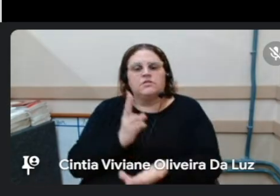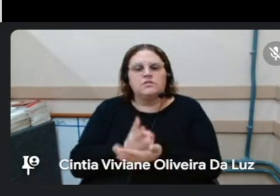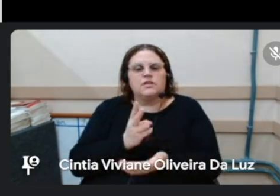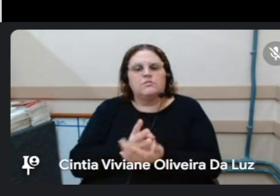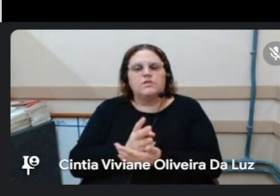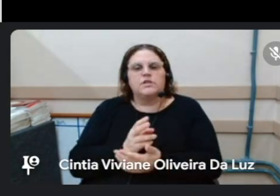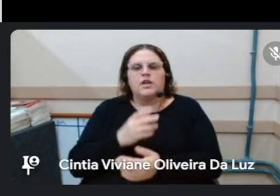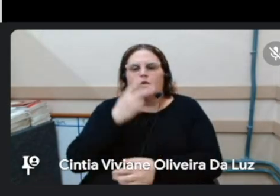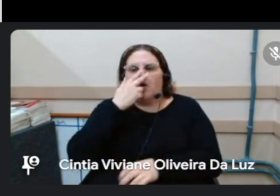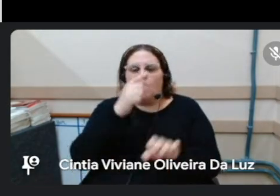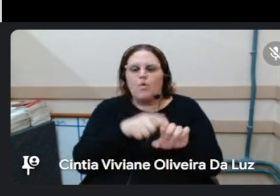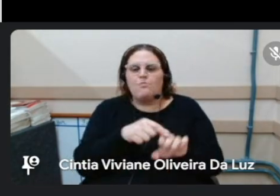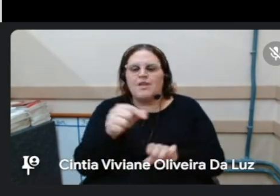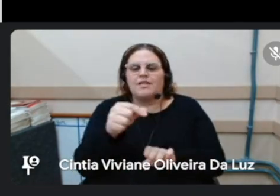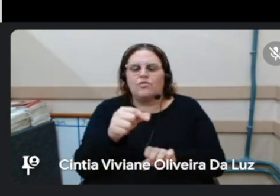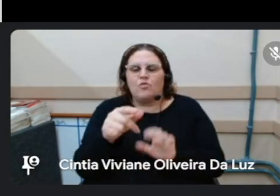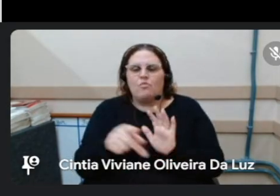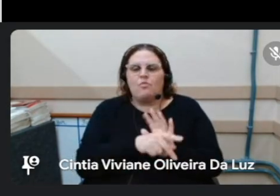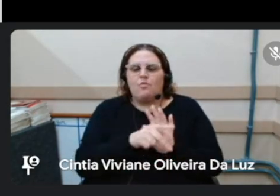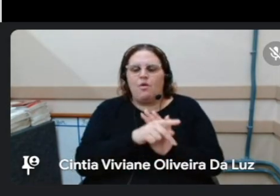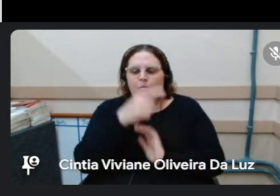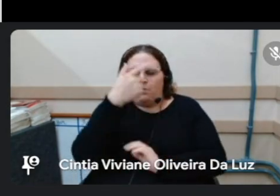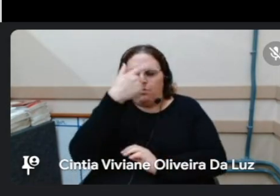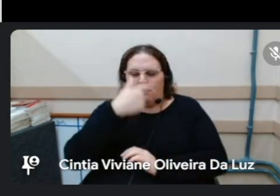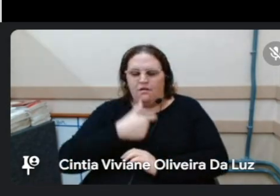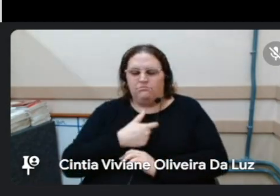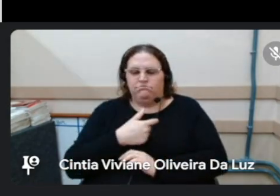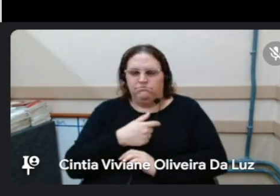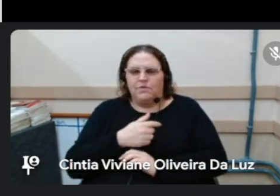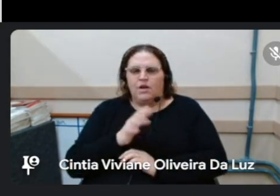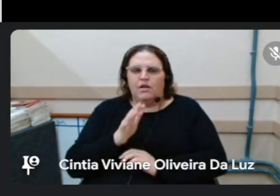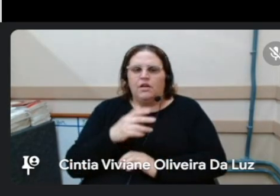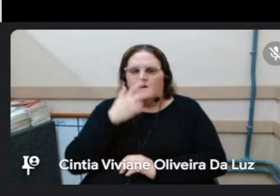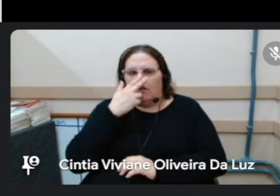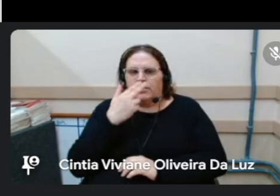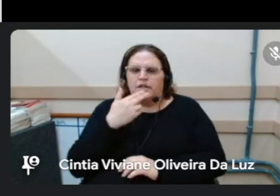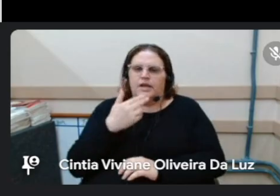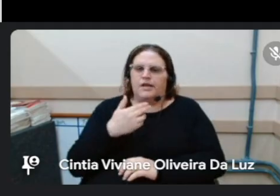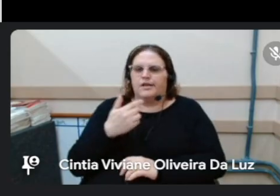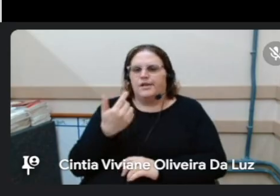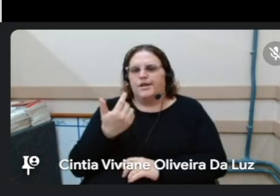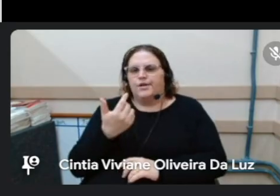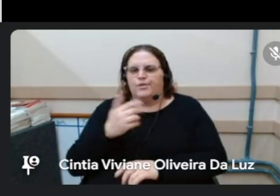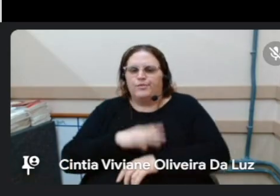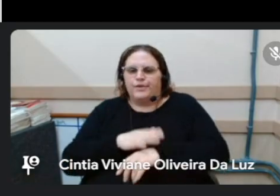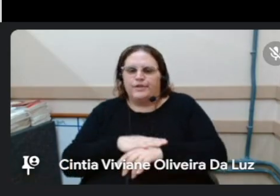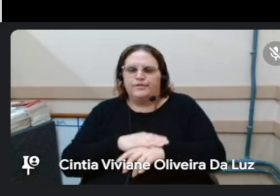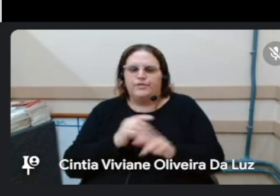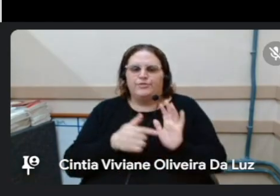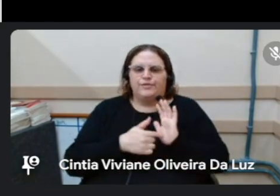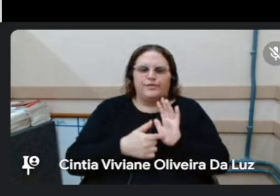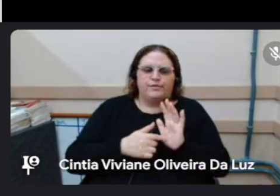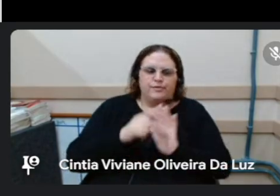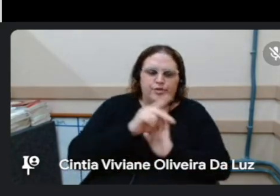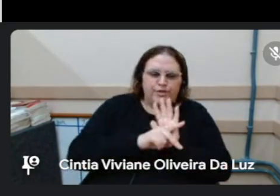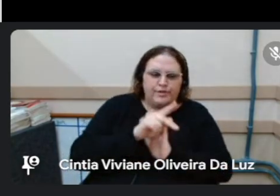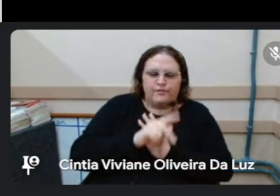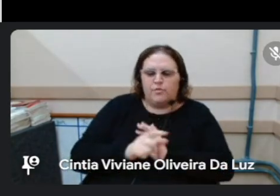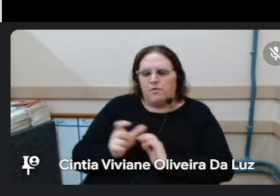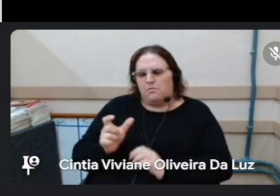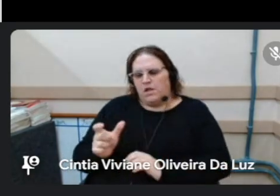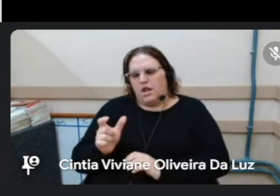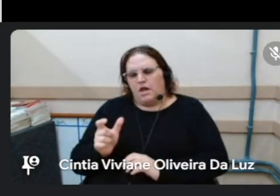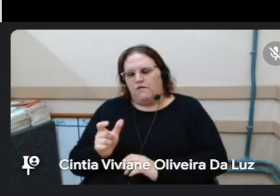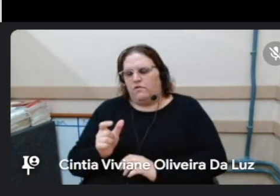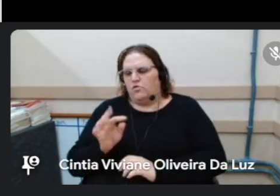né que foi até o momento ou no momento da inscrição do projeto uma palavra ou um texto um conceito que eu